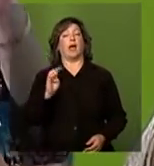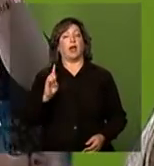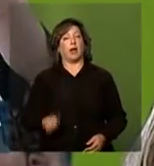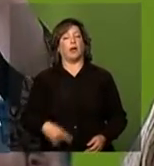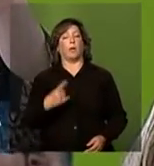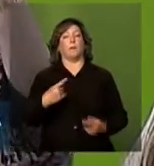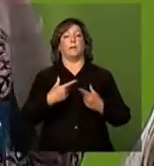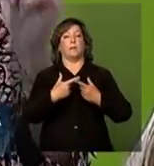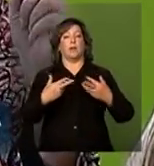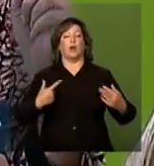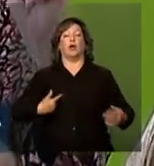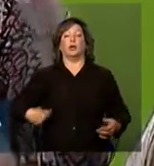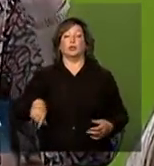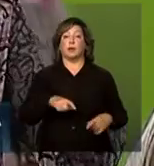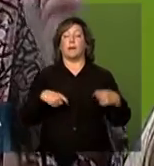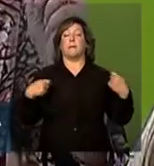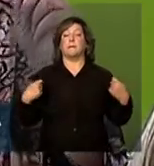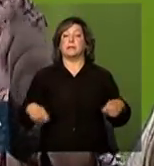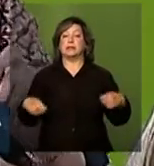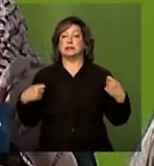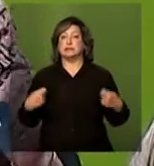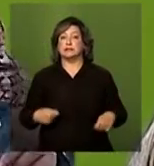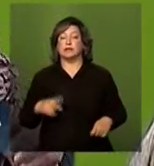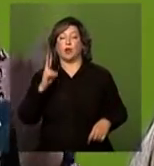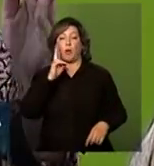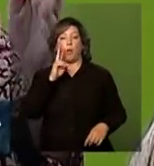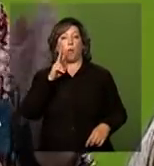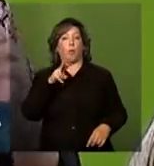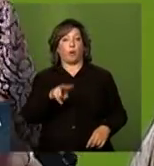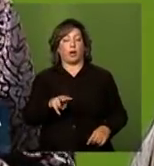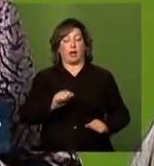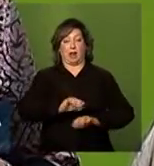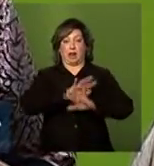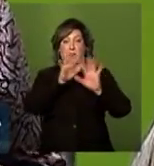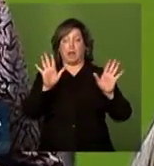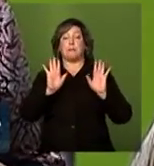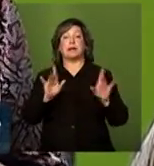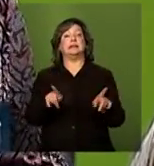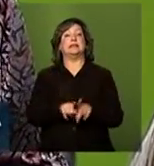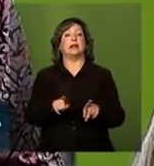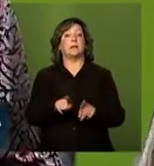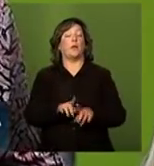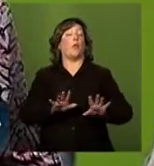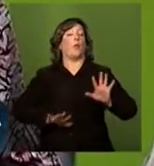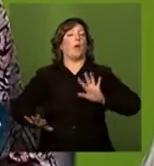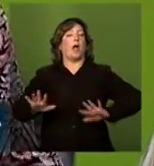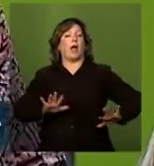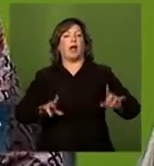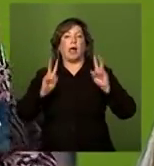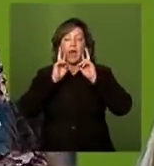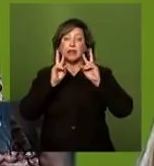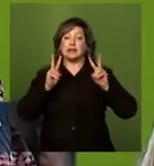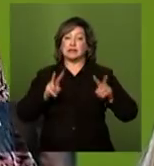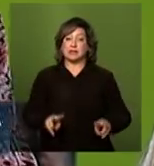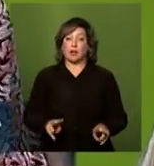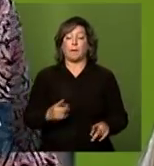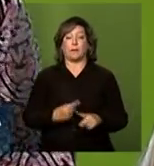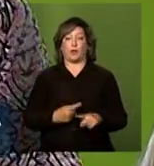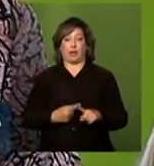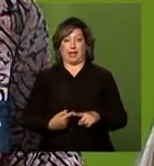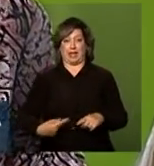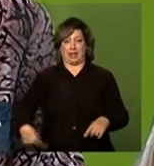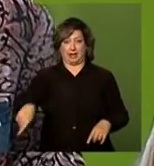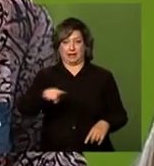que a gente tem de olhar com clareza mas também com cuidado e com atenção porque essas